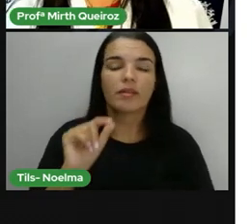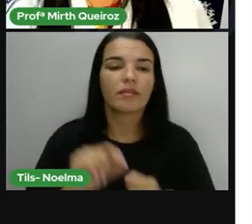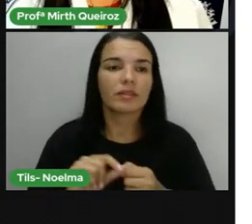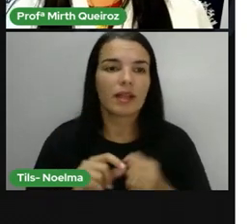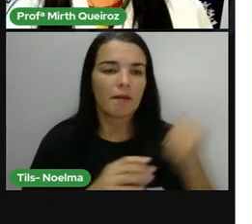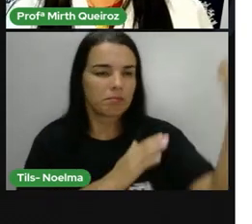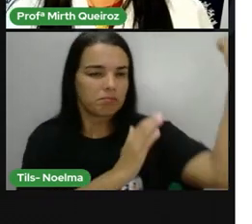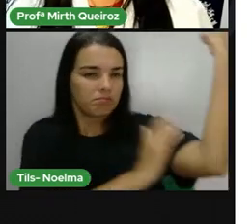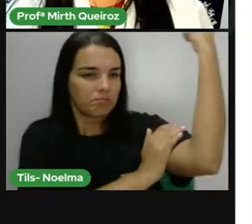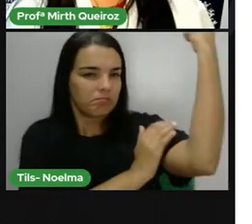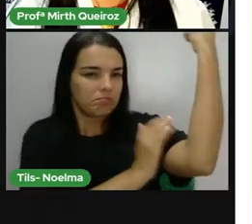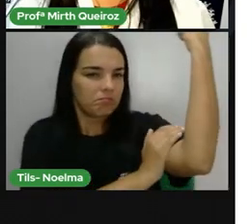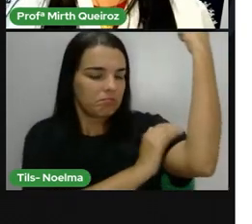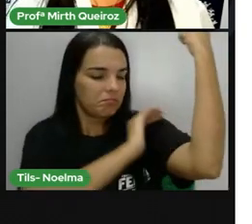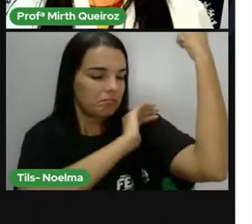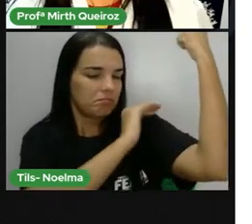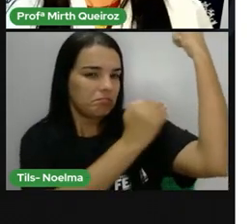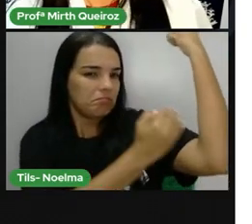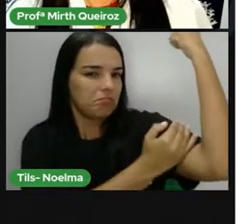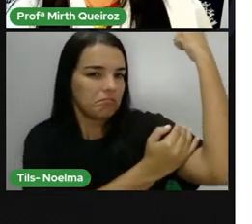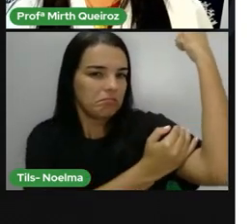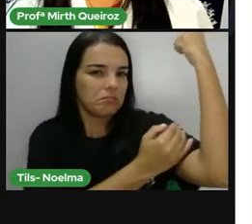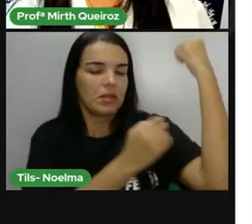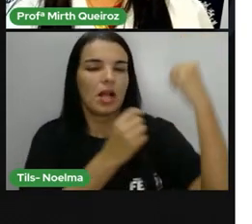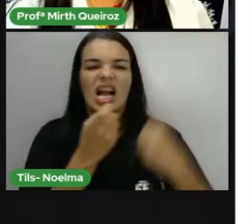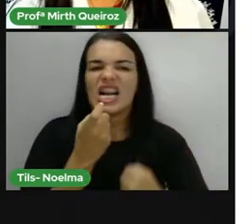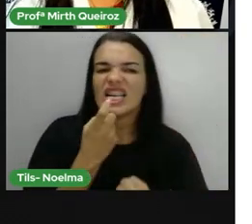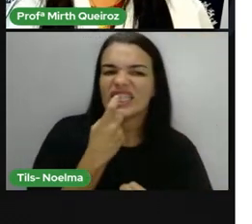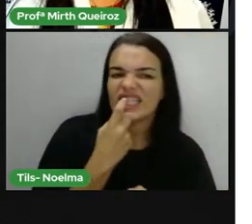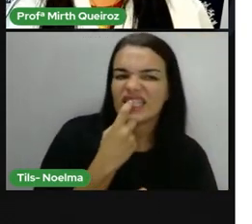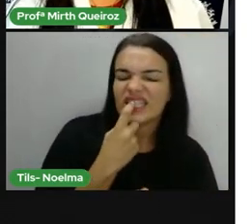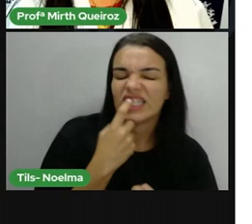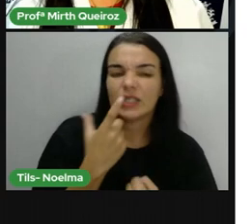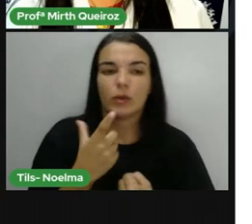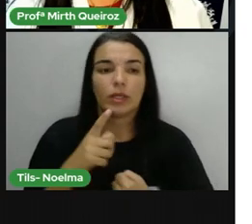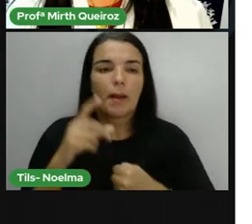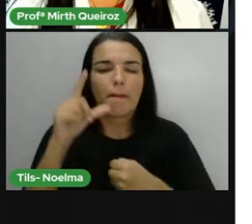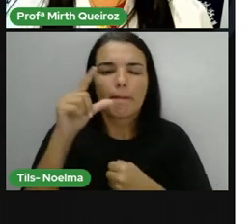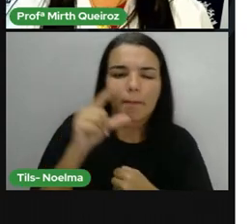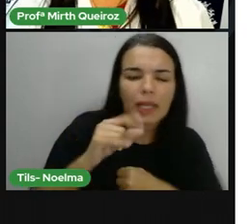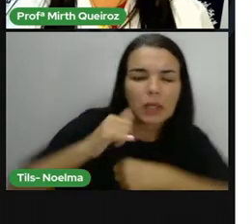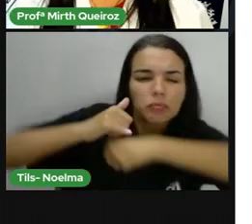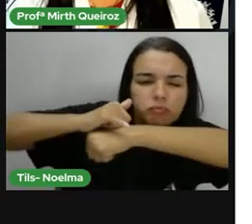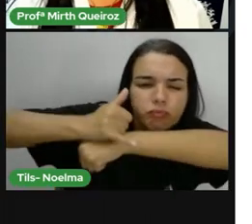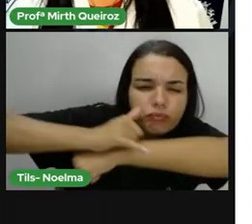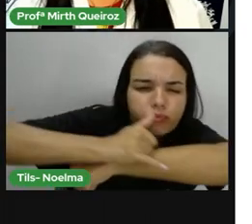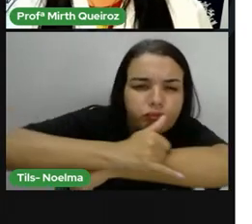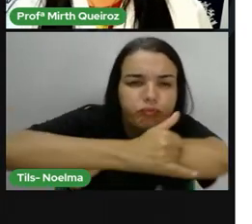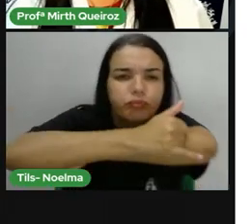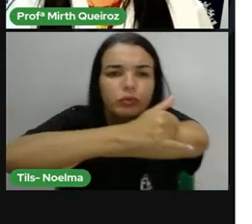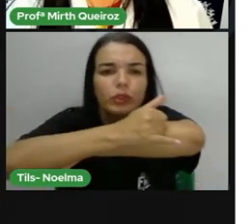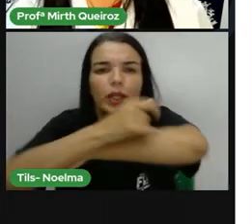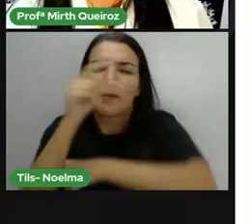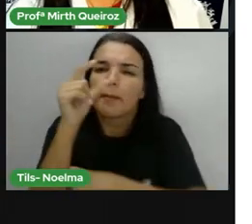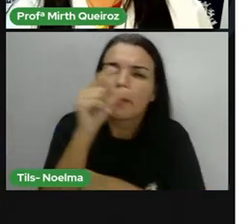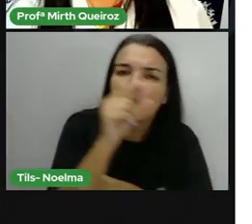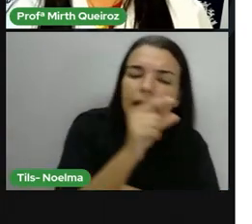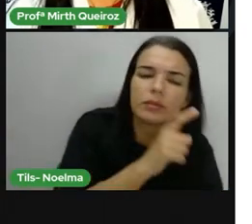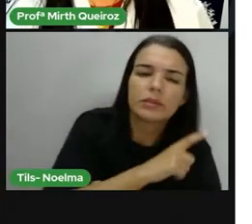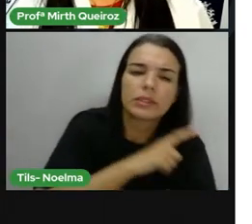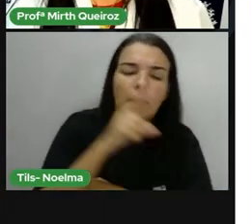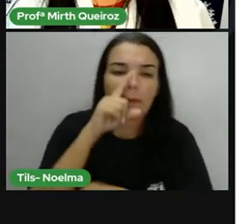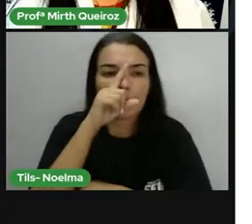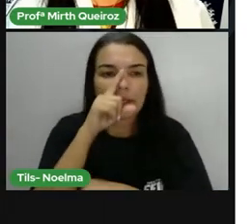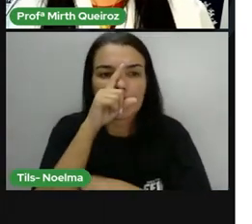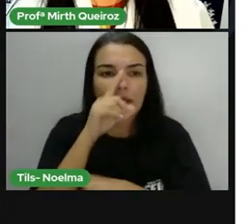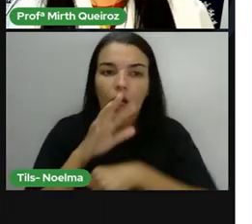mais força muscular, mais densidade óssea, menos gordura corporal, menos risco de doença, mais